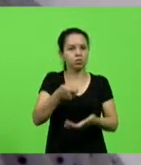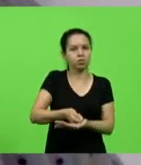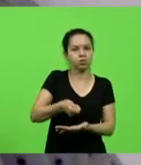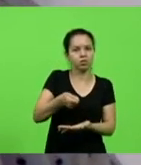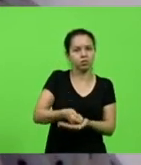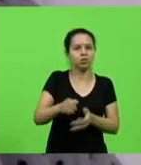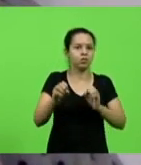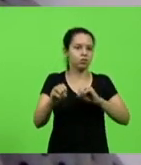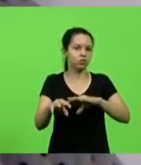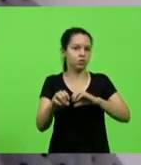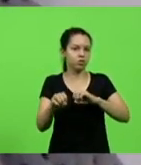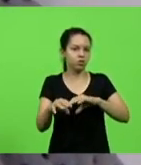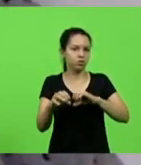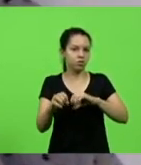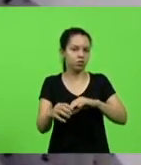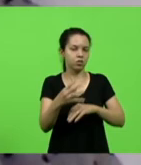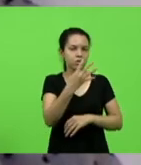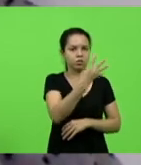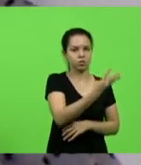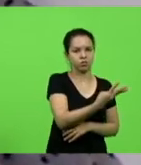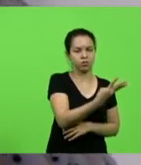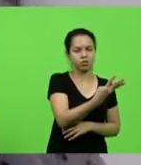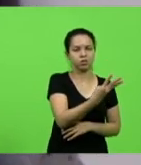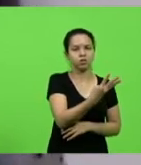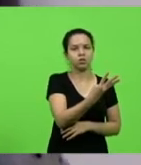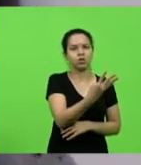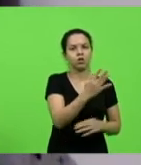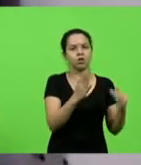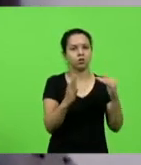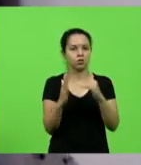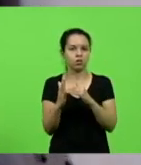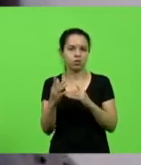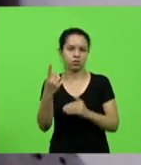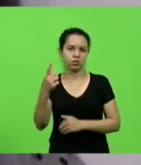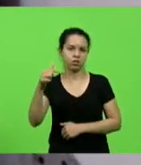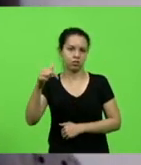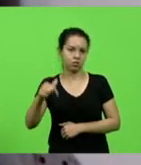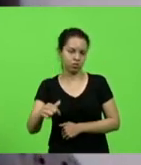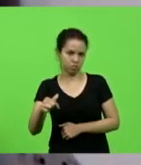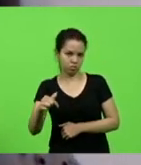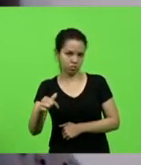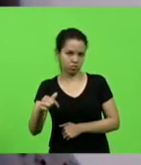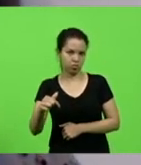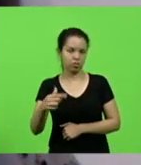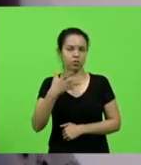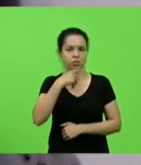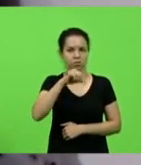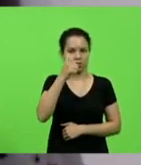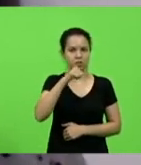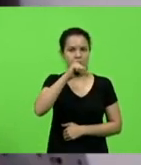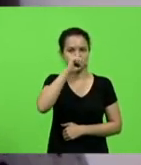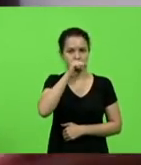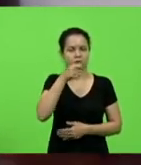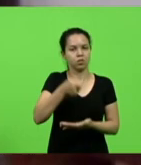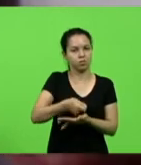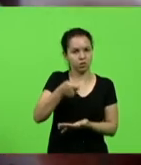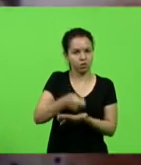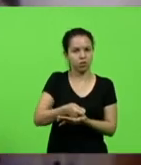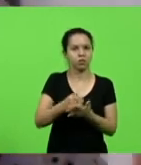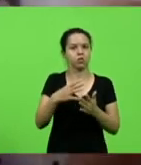ensino dos 4 aos 17 anos de idade. Os pais são obrigados a colocar,